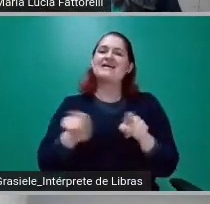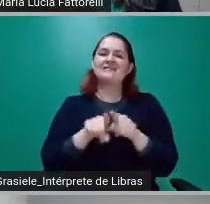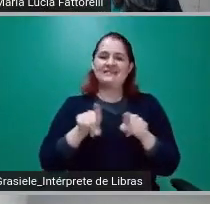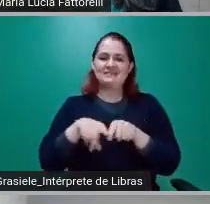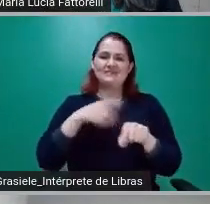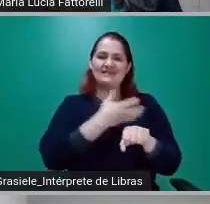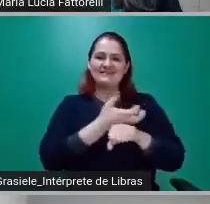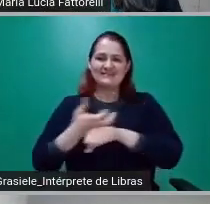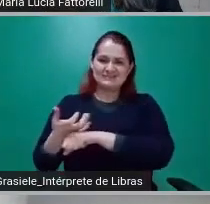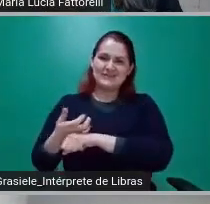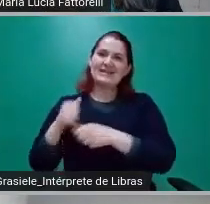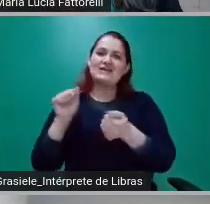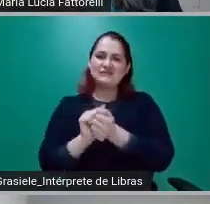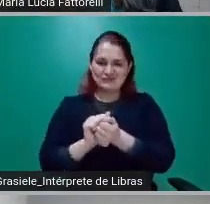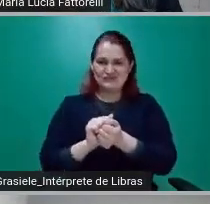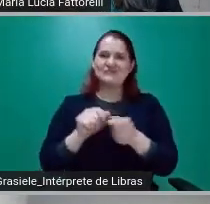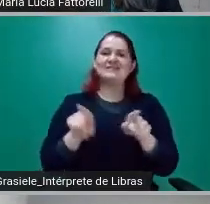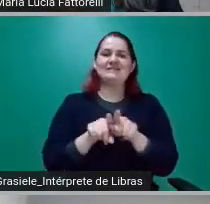Interdisciplinar